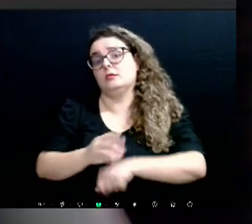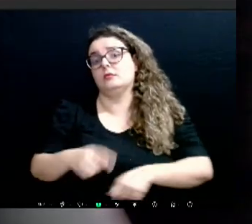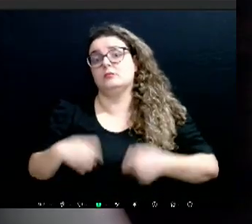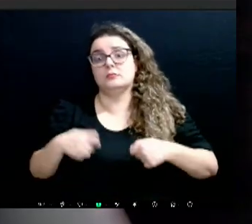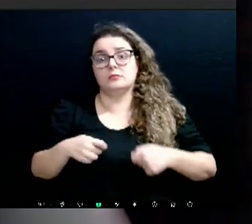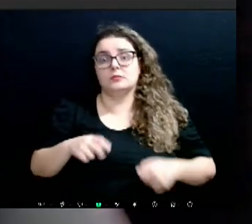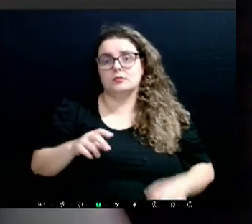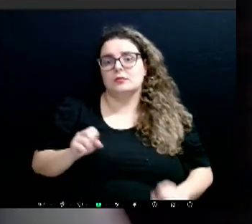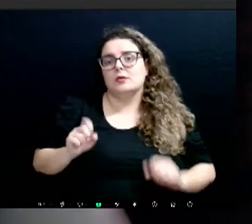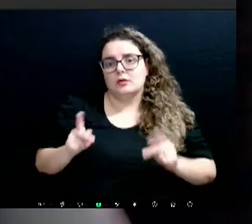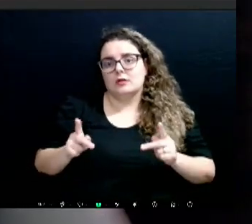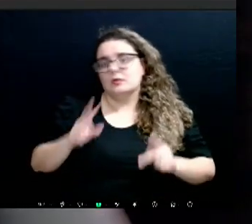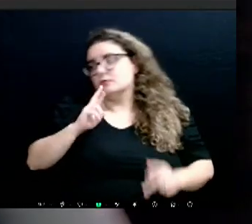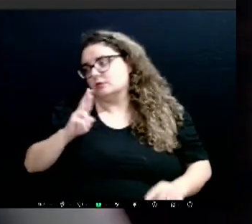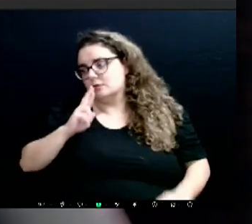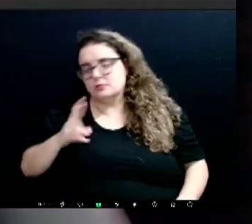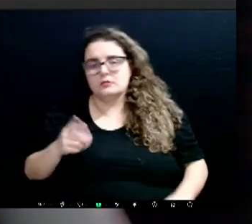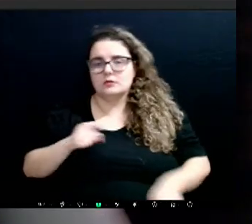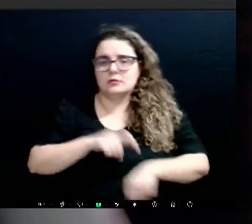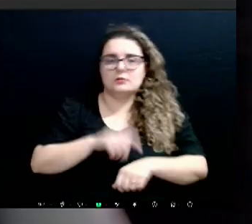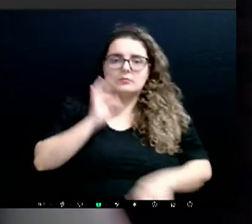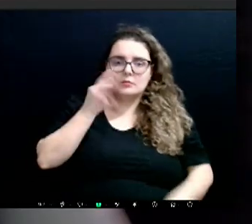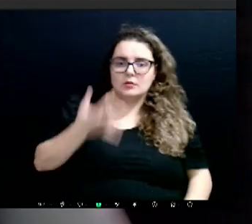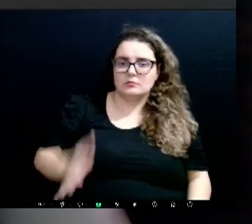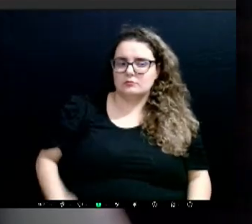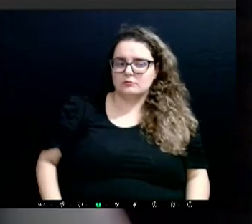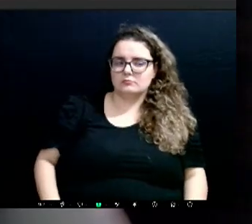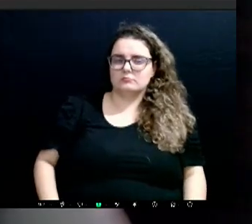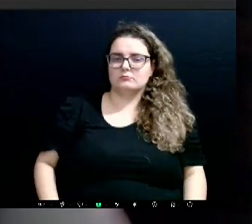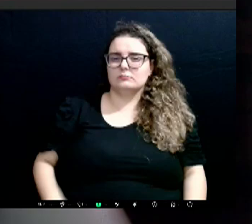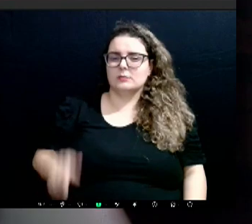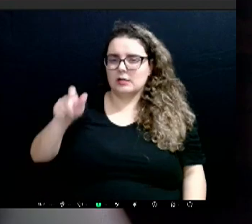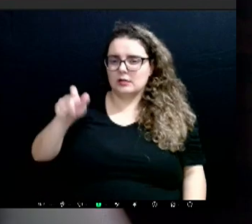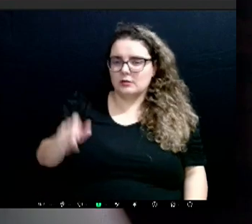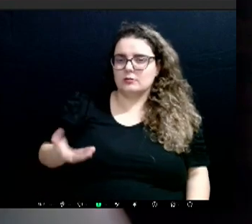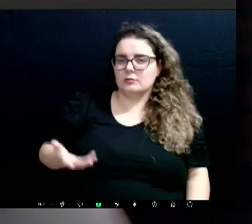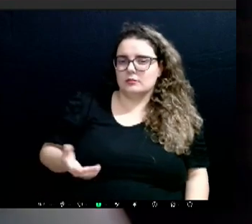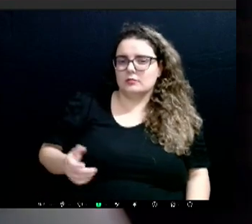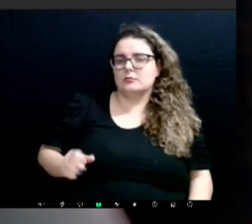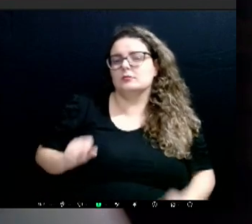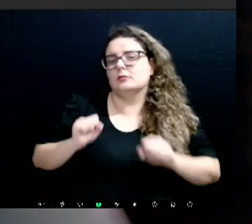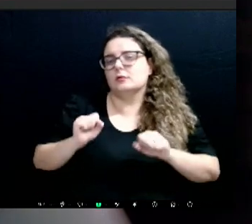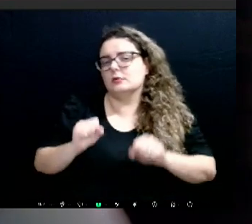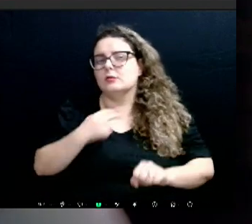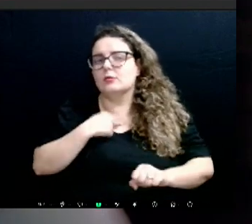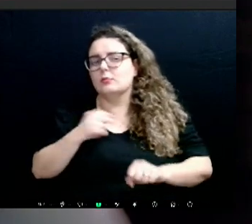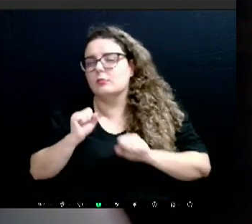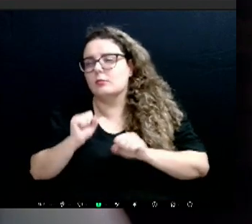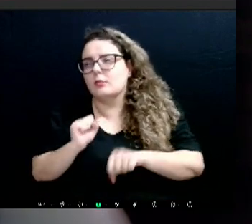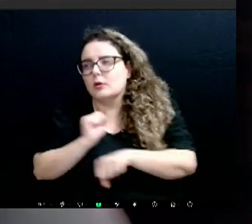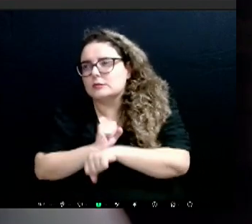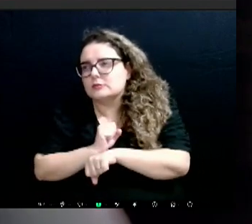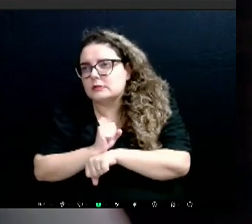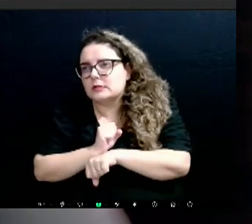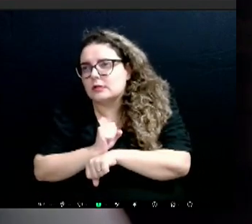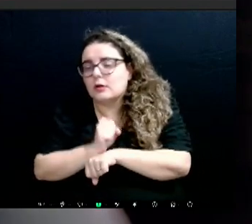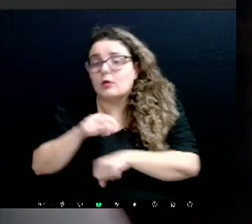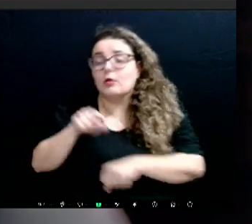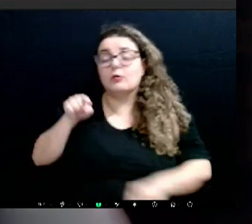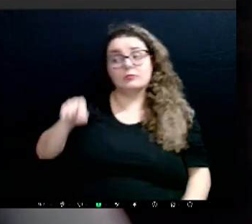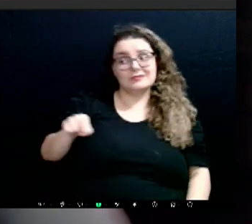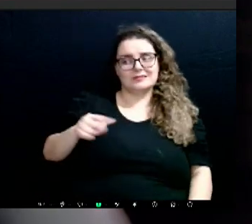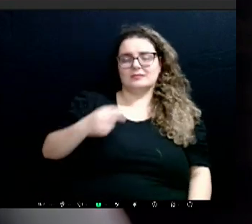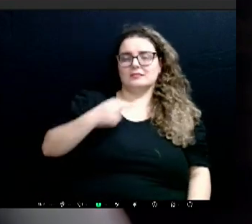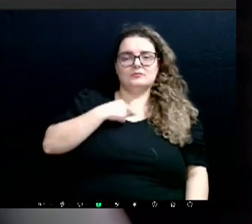tem que responder naquela hora. Será que realmente o outro de lá não pode esperar? Ou é você que não pode esperar? Nessa sociedade imediata, a gente não está